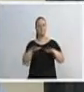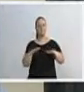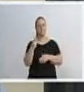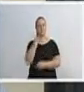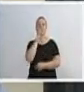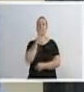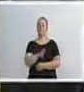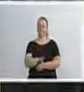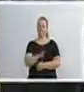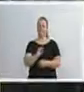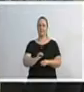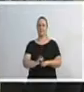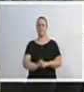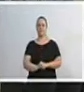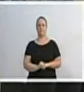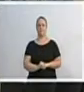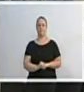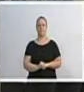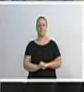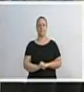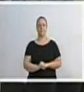horas.